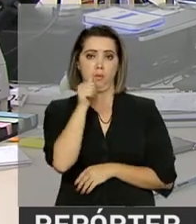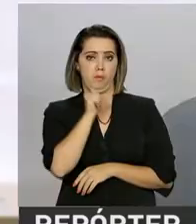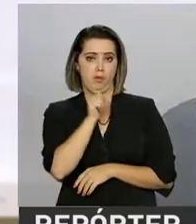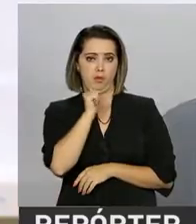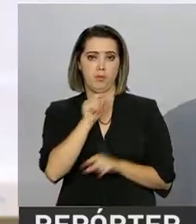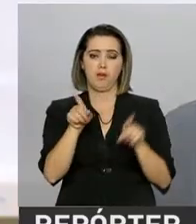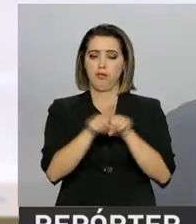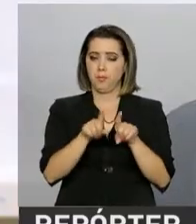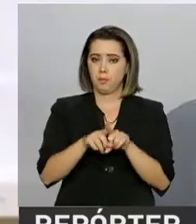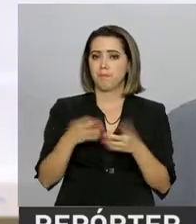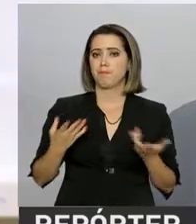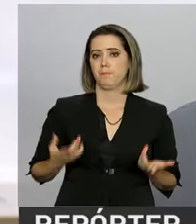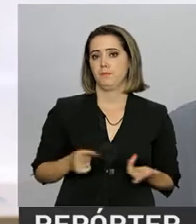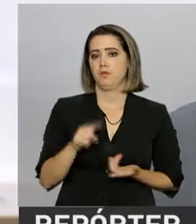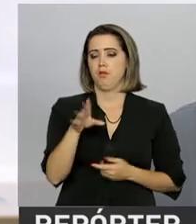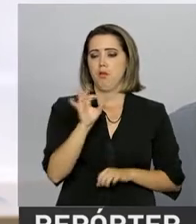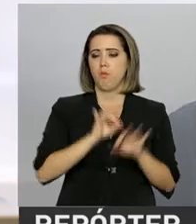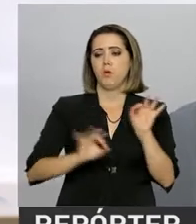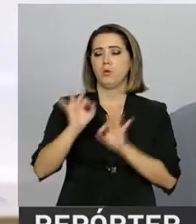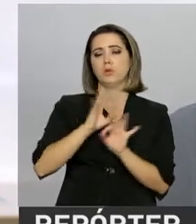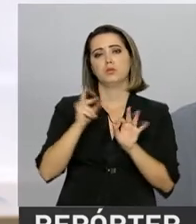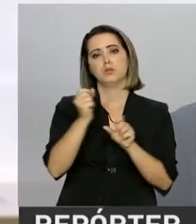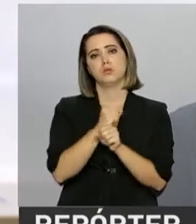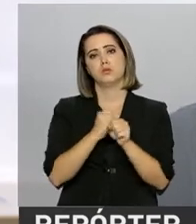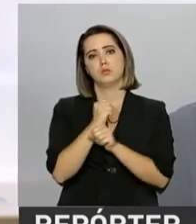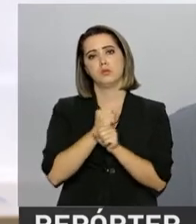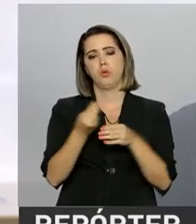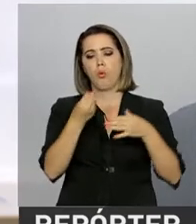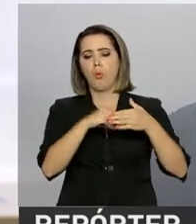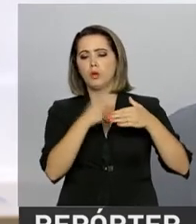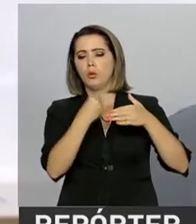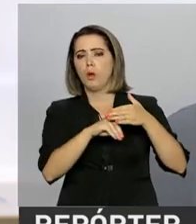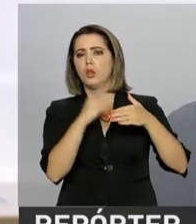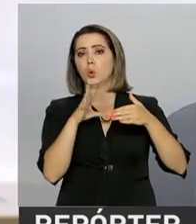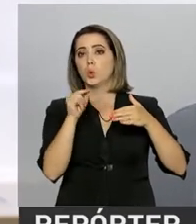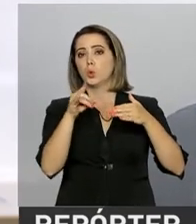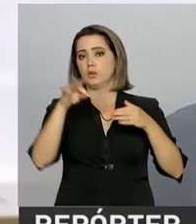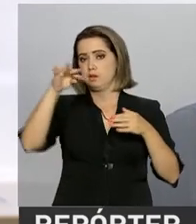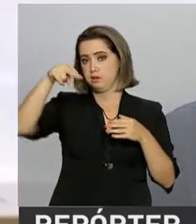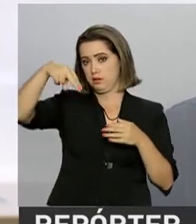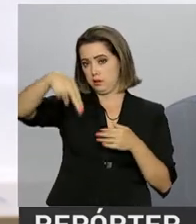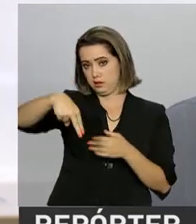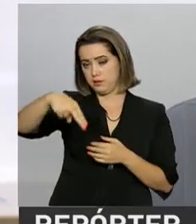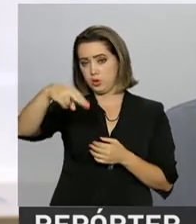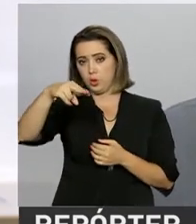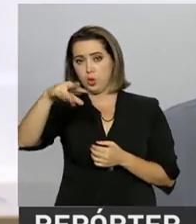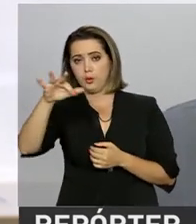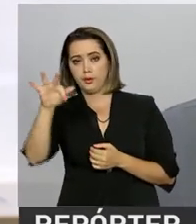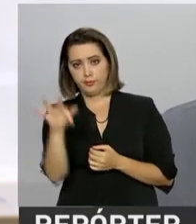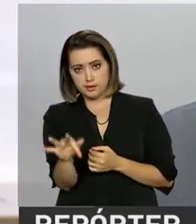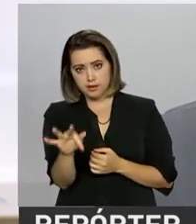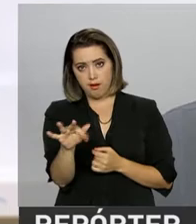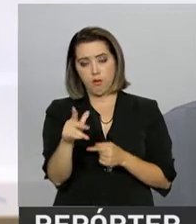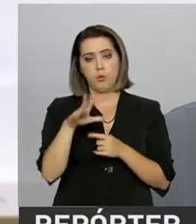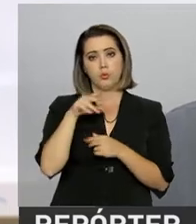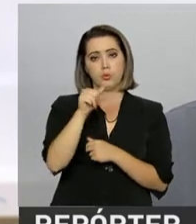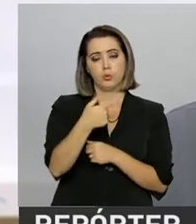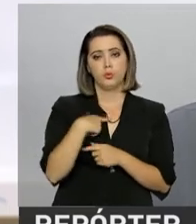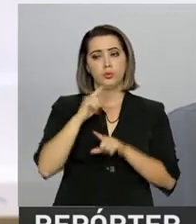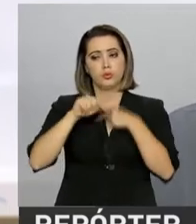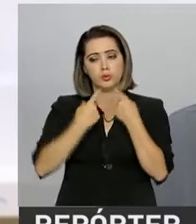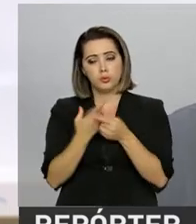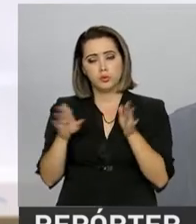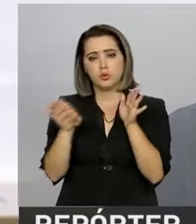no organismo durante combinar mente ou guardando todas as minhas notas fiscais numa pastinha quando chega o período declaração a gente fazer